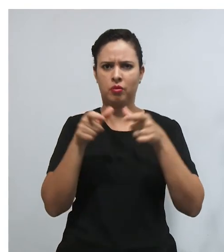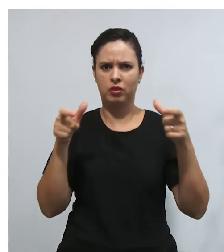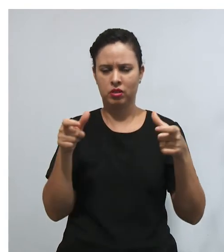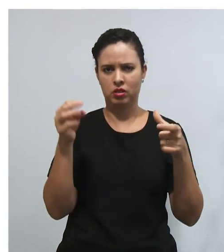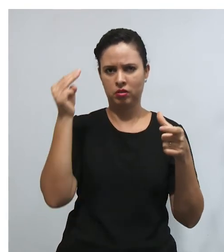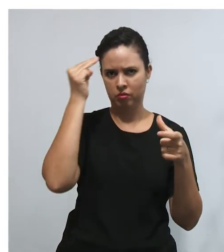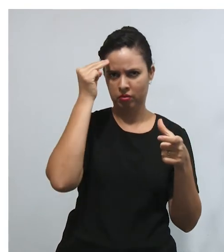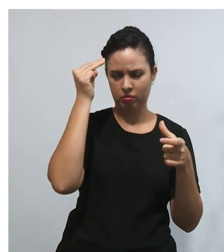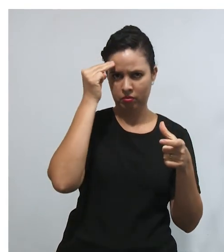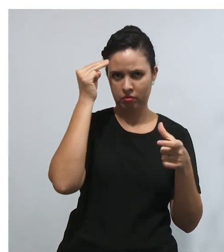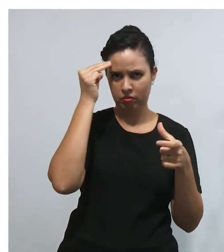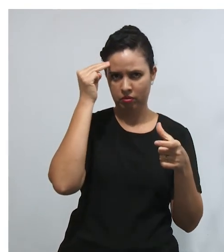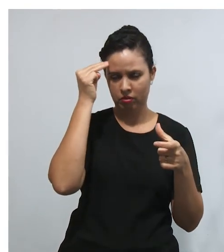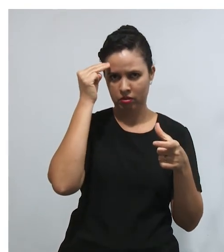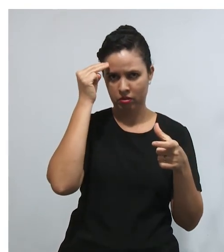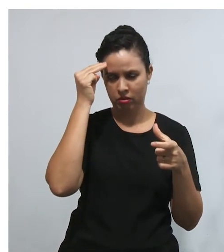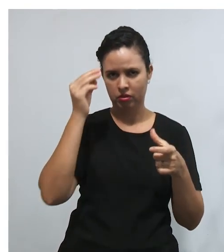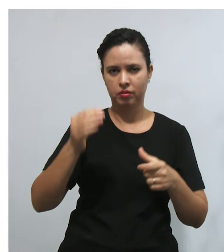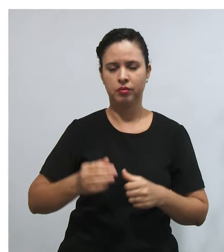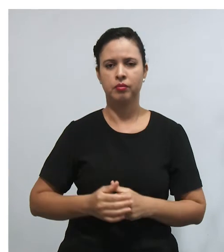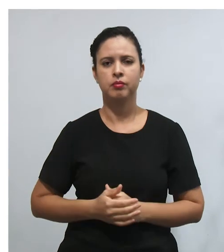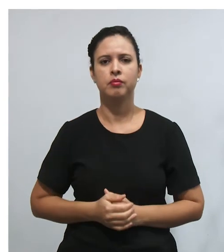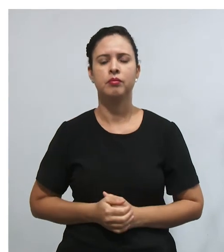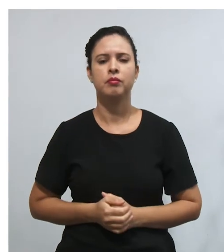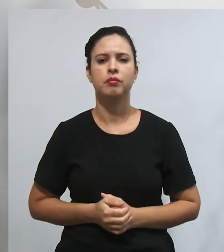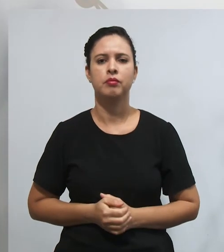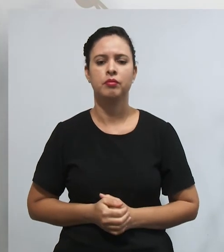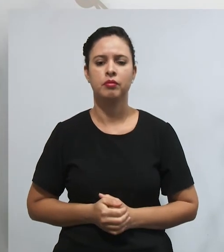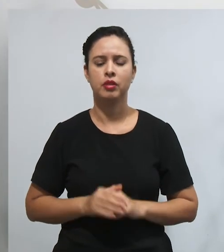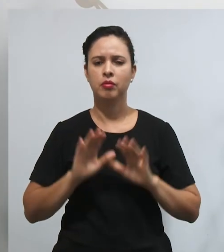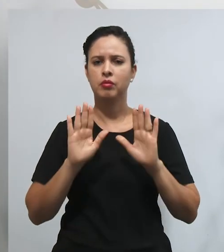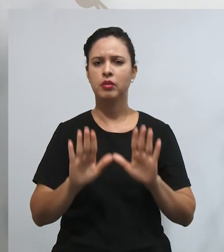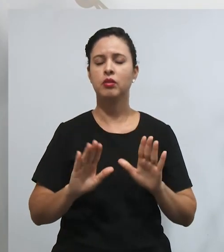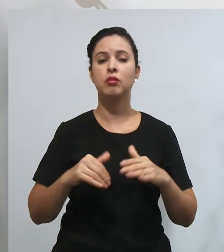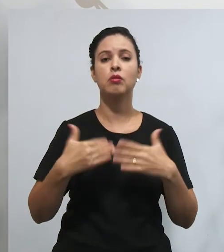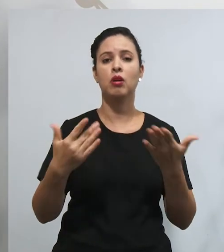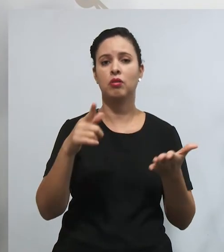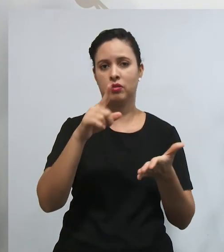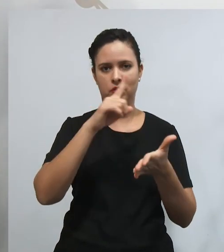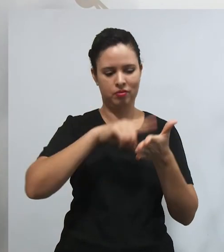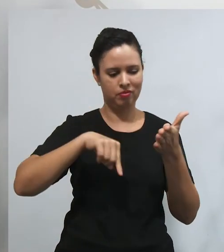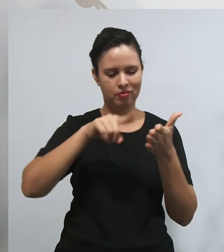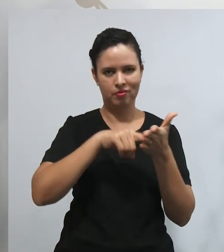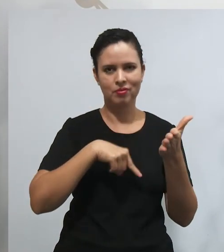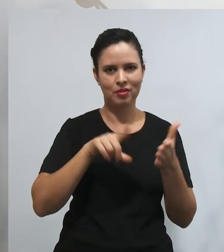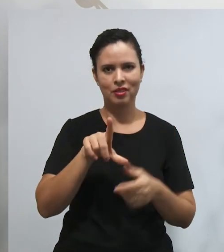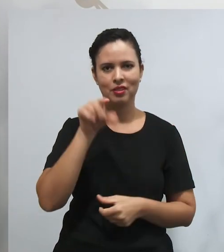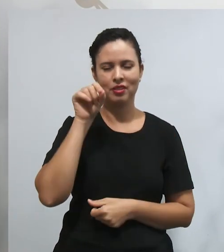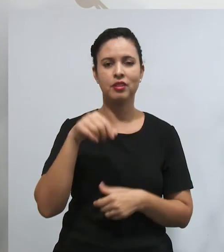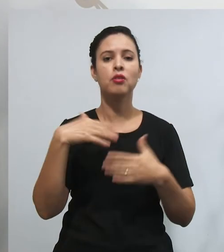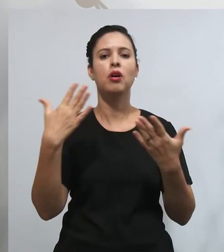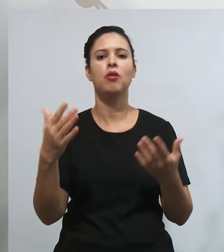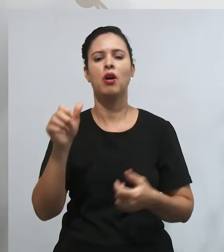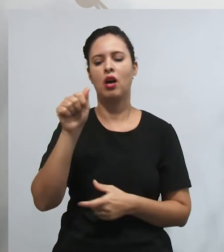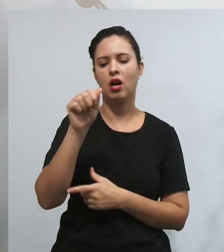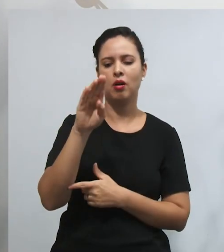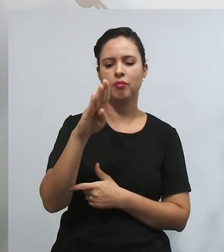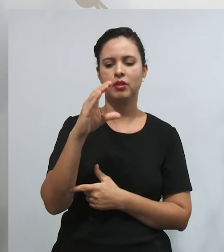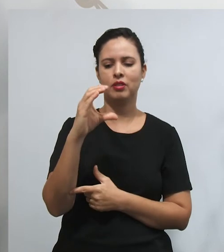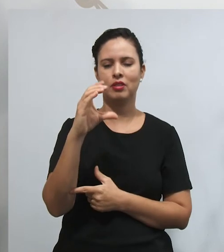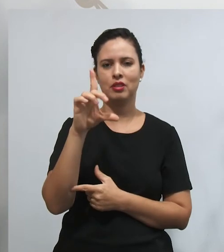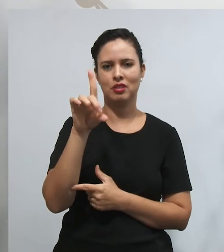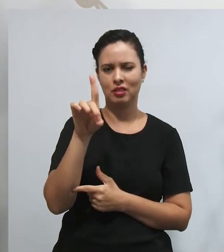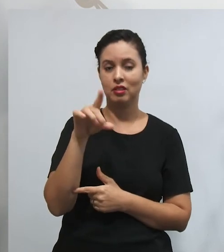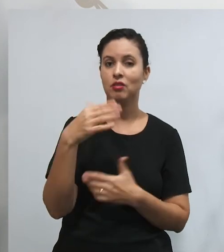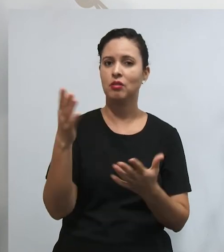aqui, Acho que cabe até um recursozinho nessa alternativa D. Mas aí, qual dessas vocês marcariam, pessoal? A alternativa A, B, C ou